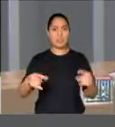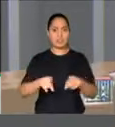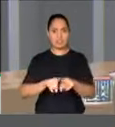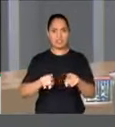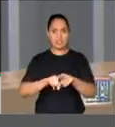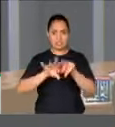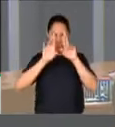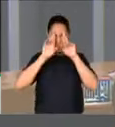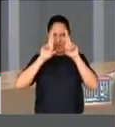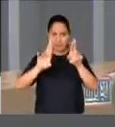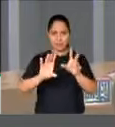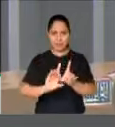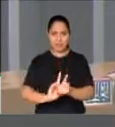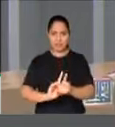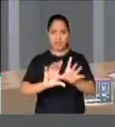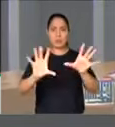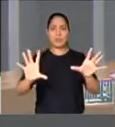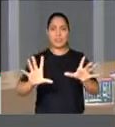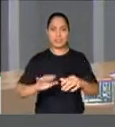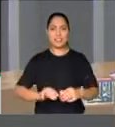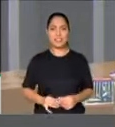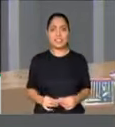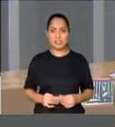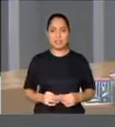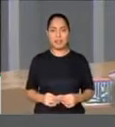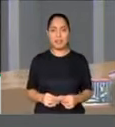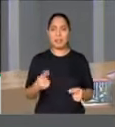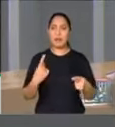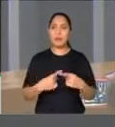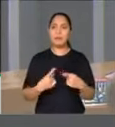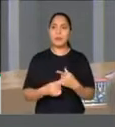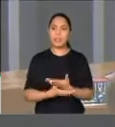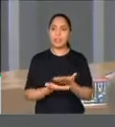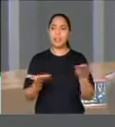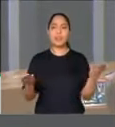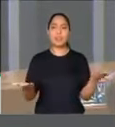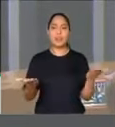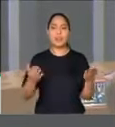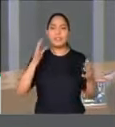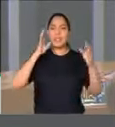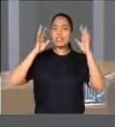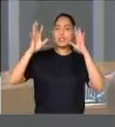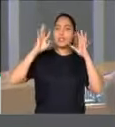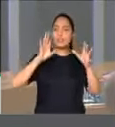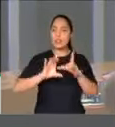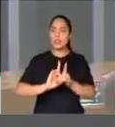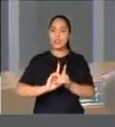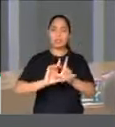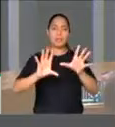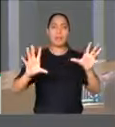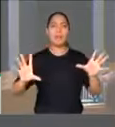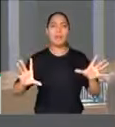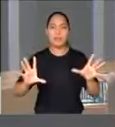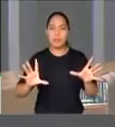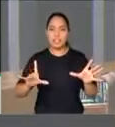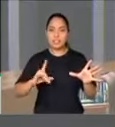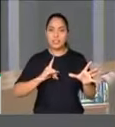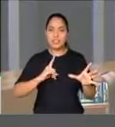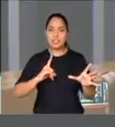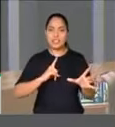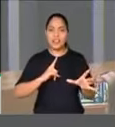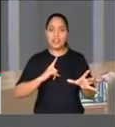pela democracia. Porque a gente sonhou tanto em ter democracia. A gente tem uma Constituição